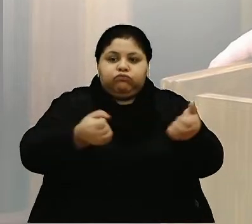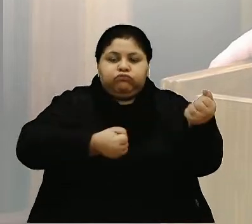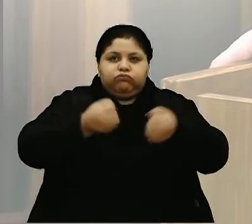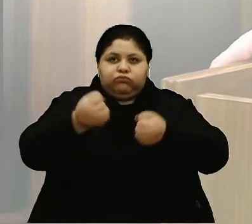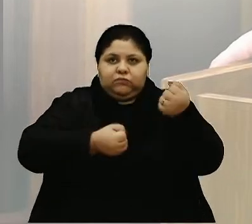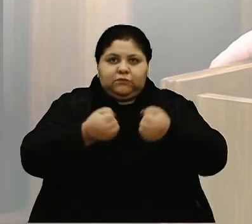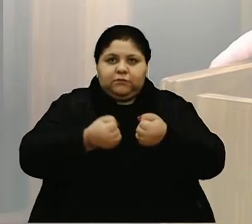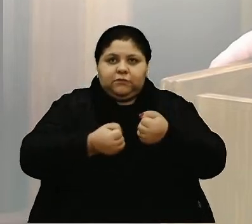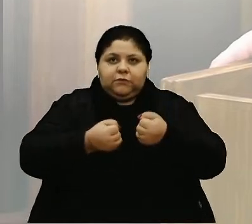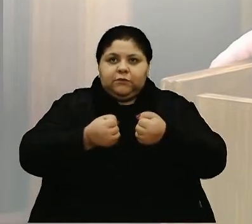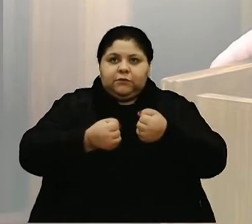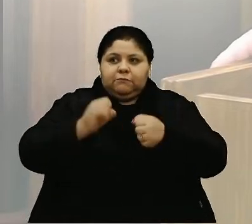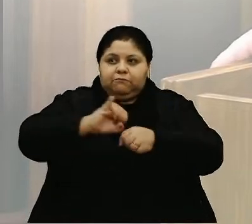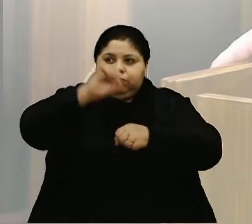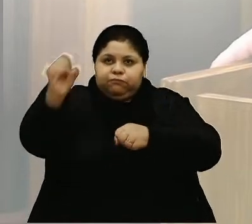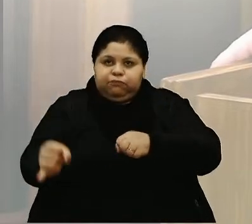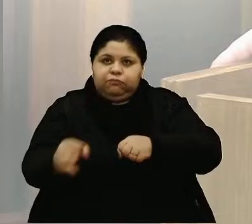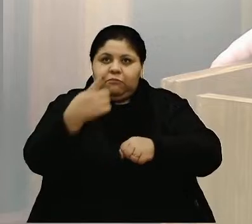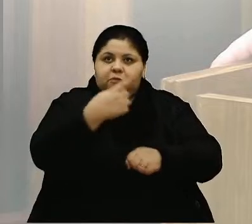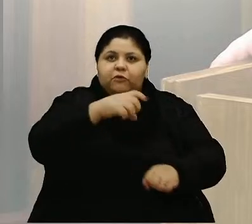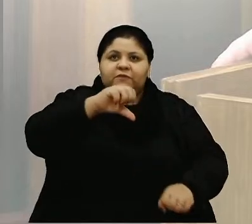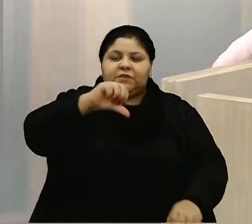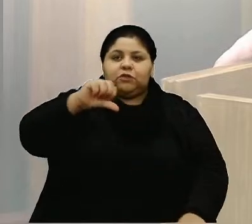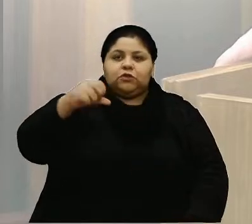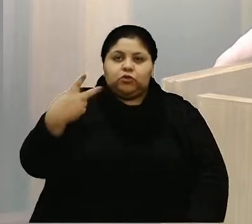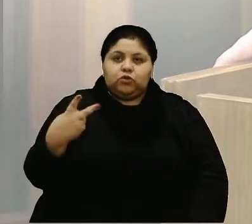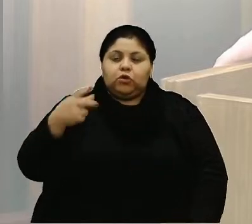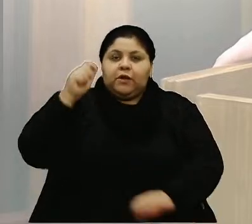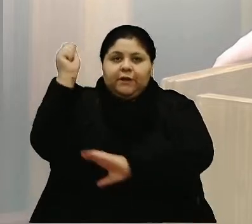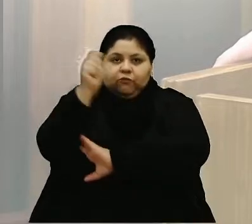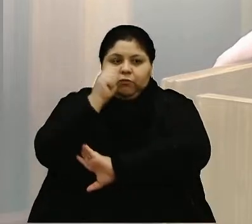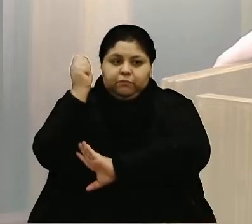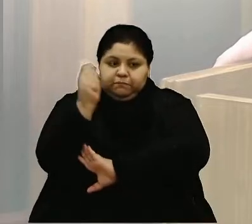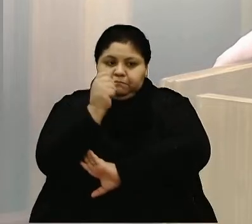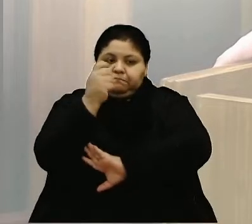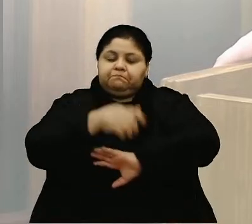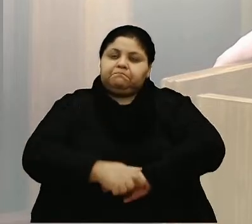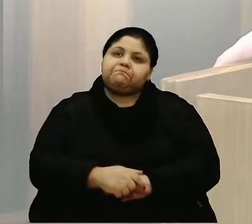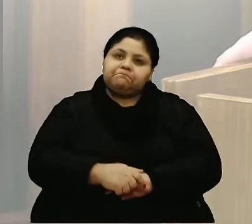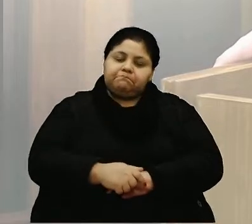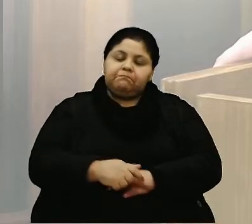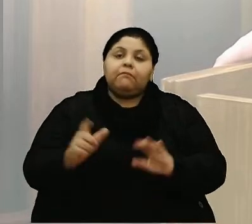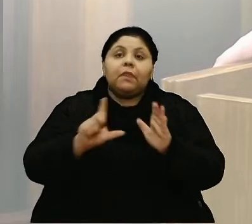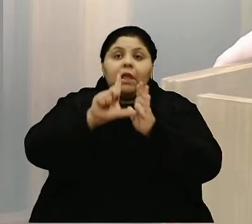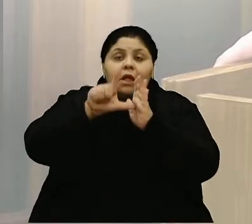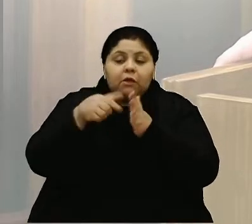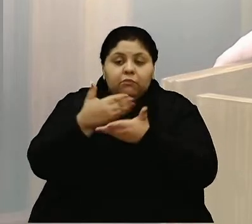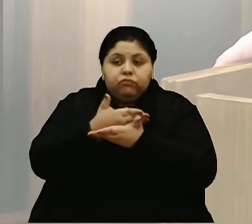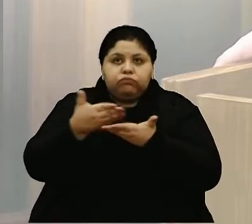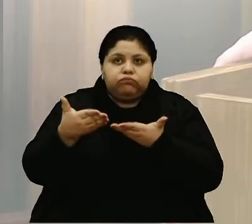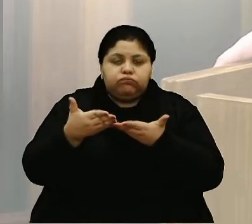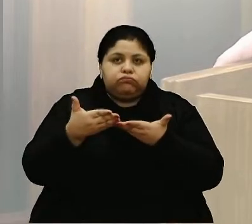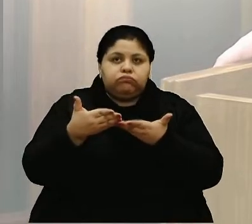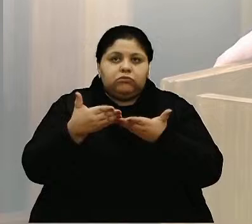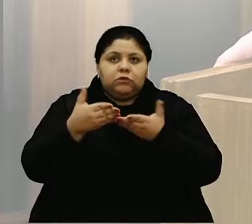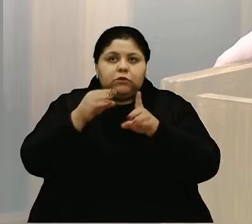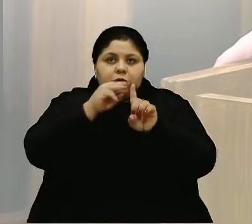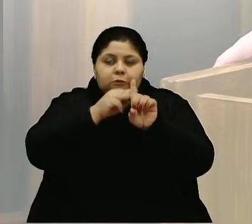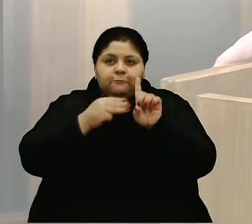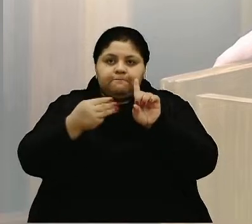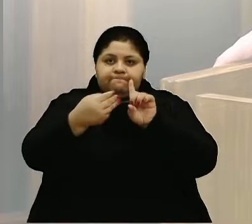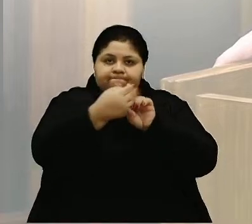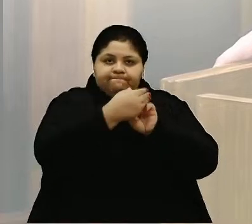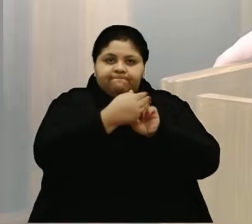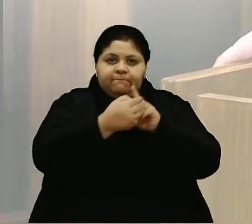em 1992, no Rio Grande do Sul, após a abertura do mercado para os veículos importados